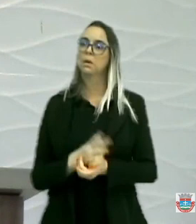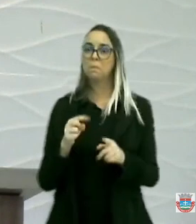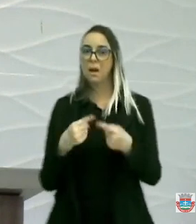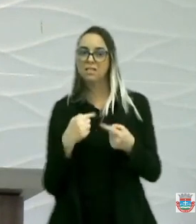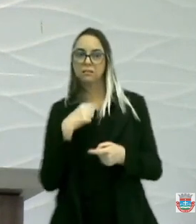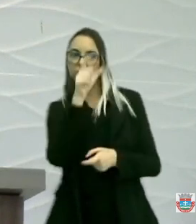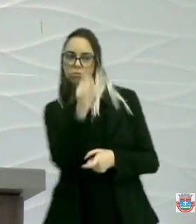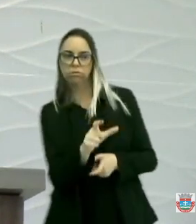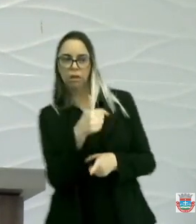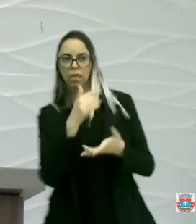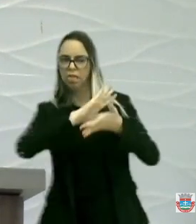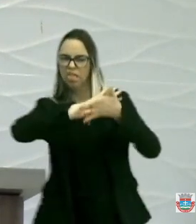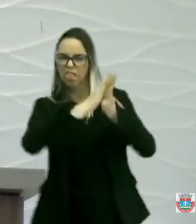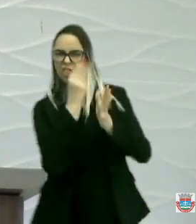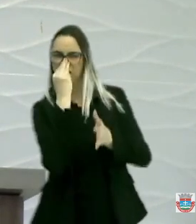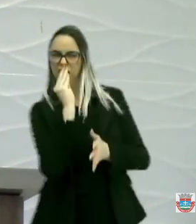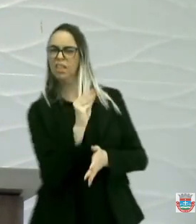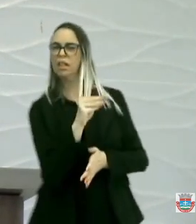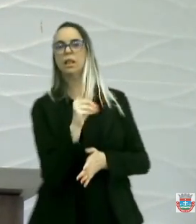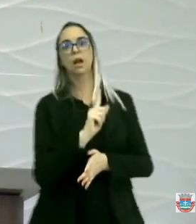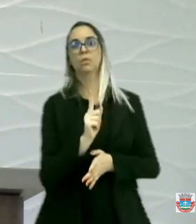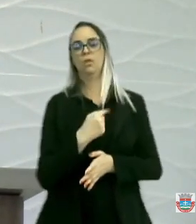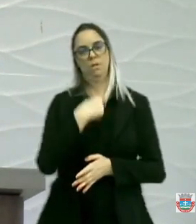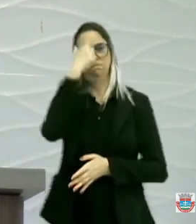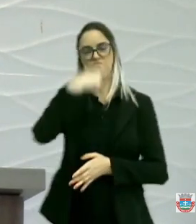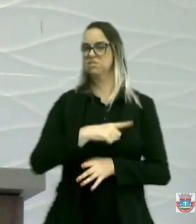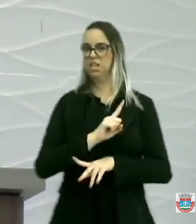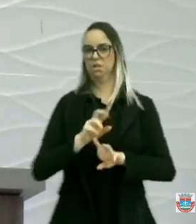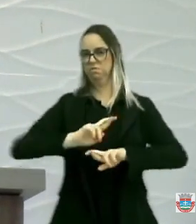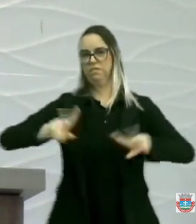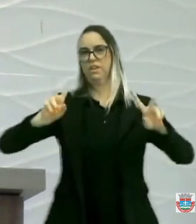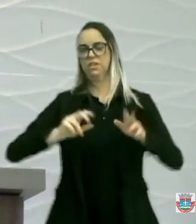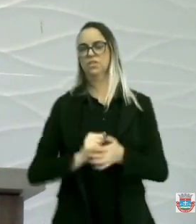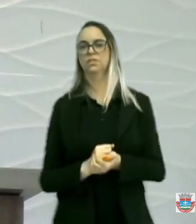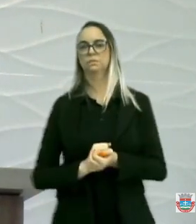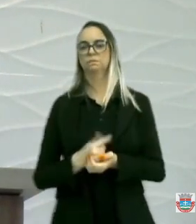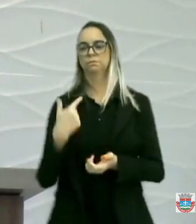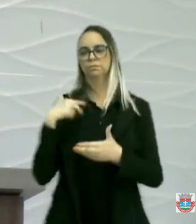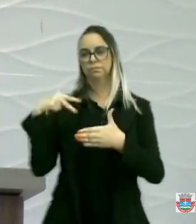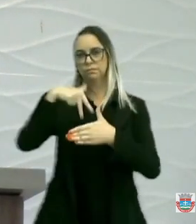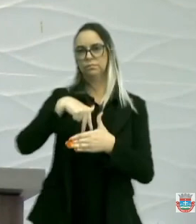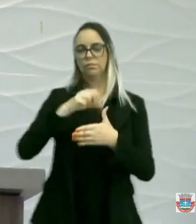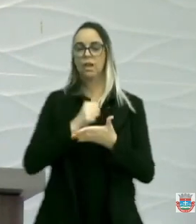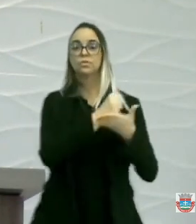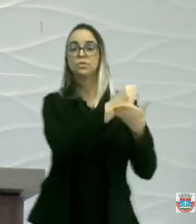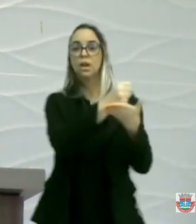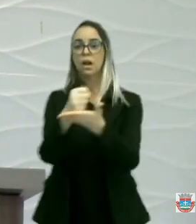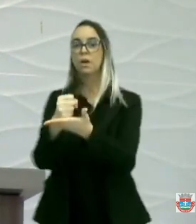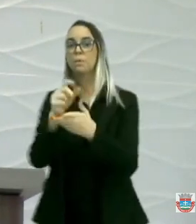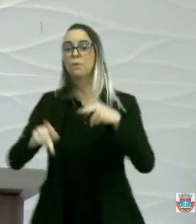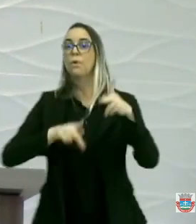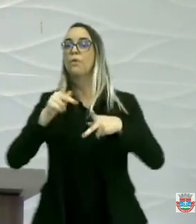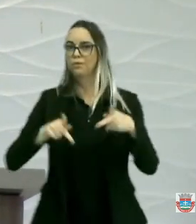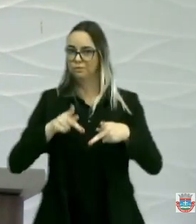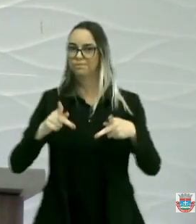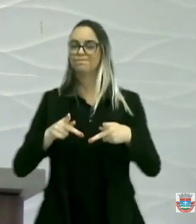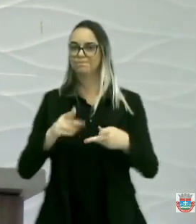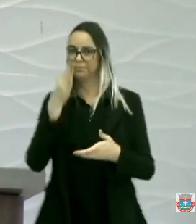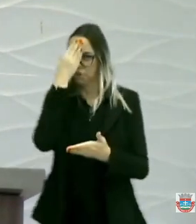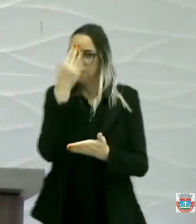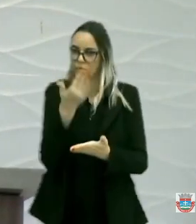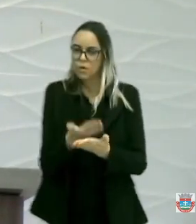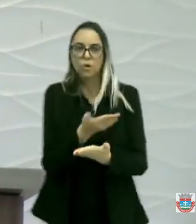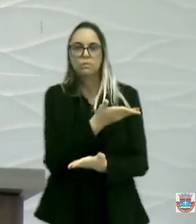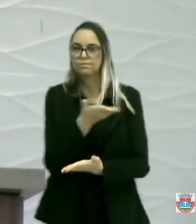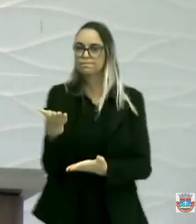de B. Cícera não vai fazer isso. Isso não é o papel de Cícera. Cícera está aqui para ajudar a população que confiou os votos